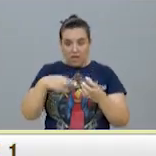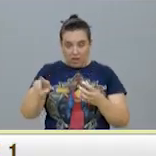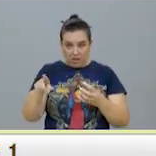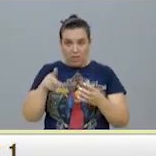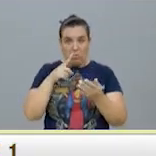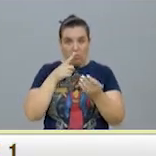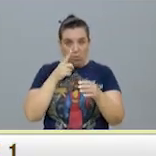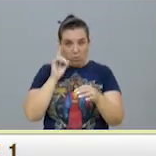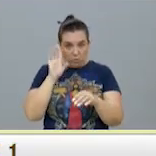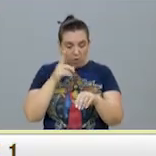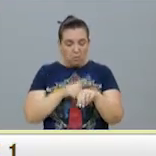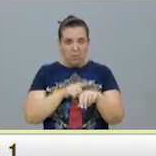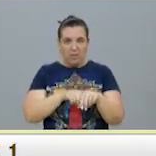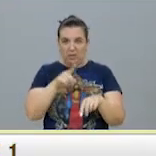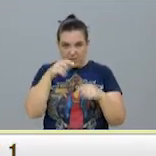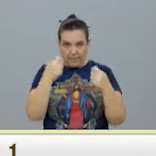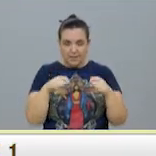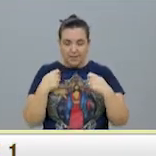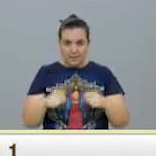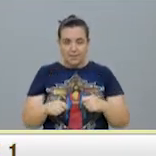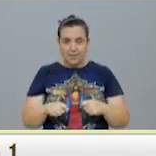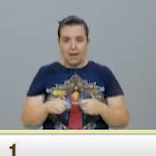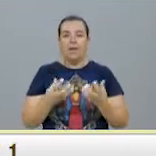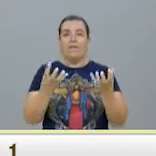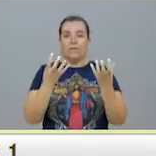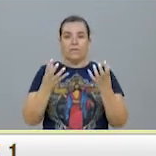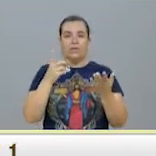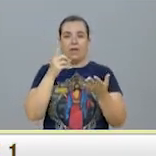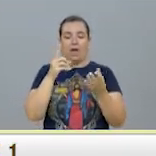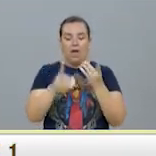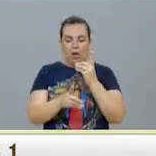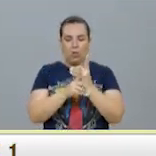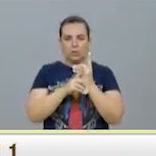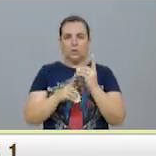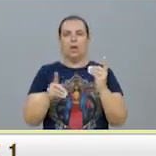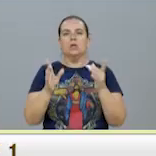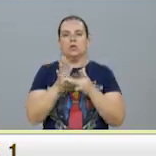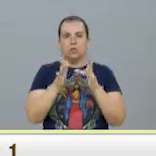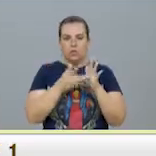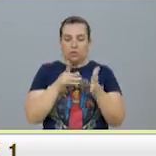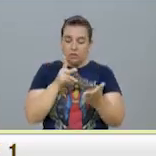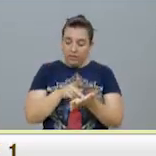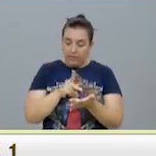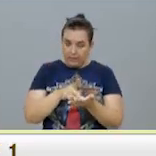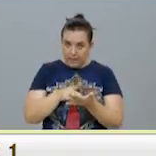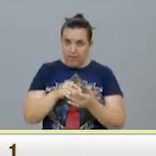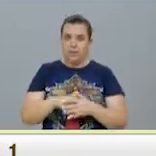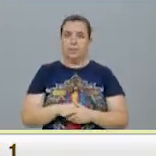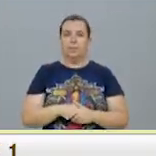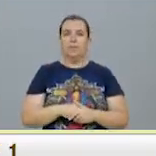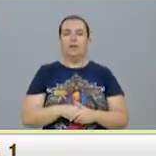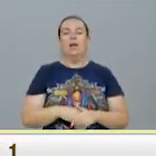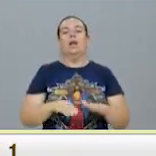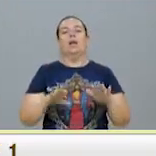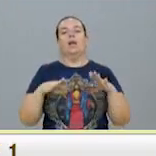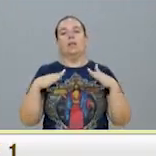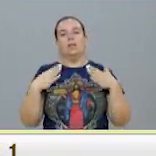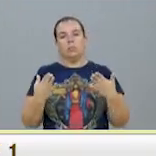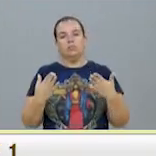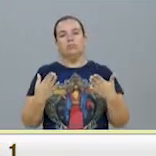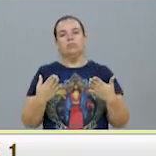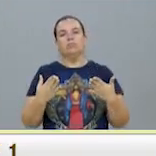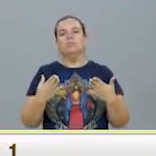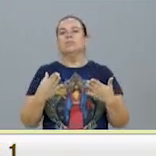necessidade? Você quer encontrar Jesus? A igreja diz, você o tem na